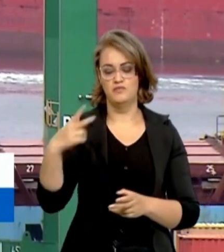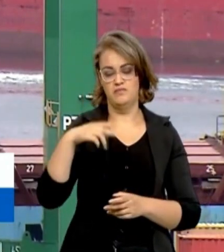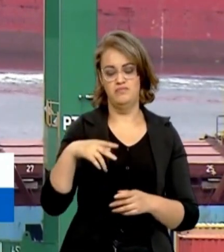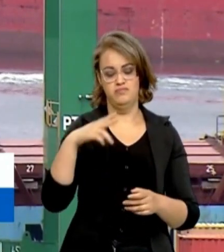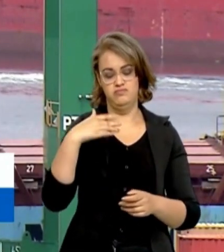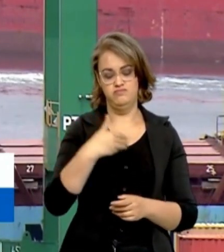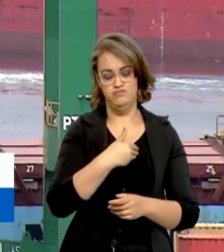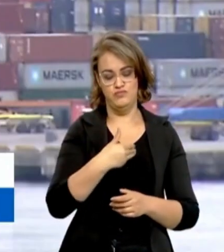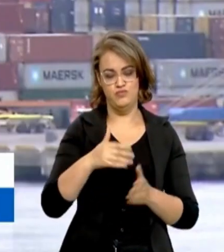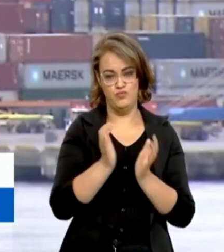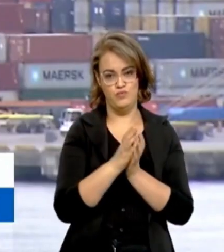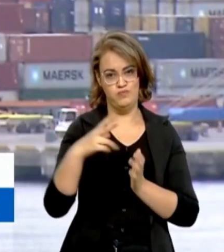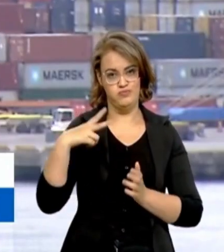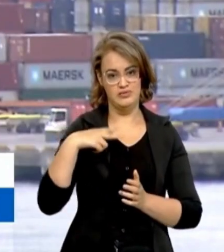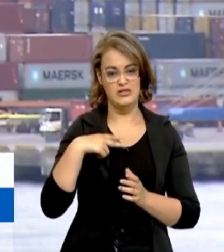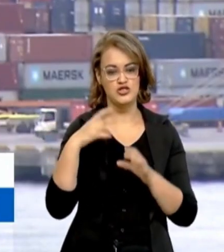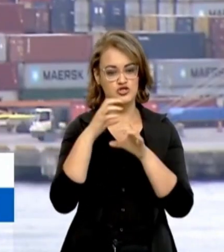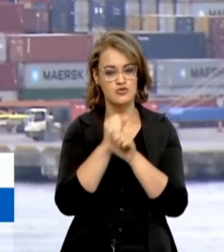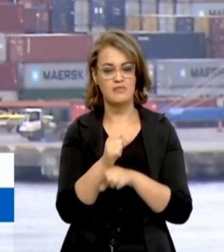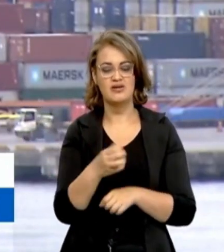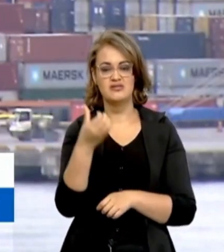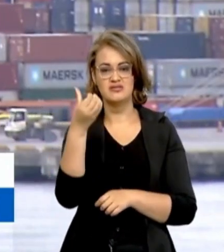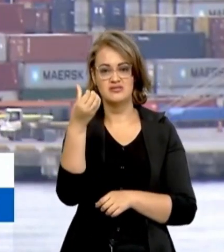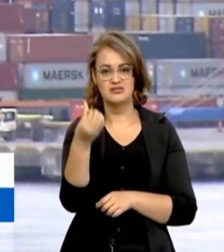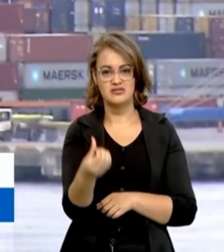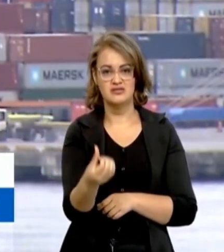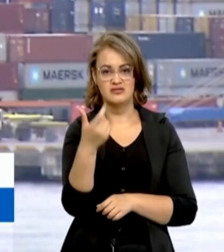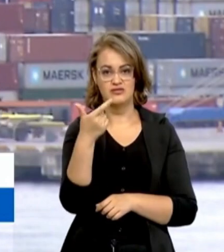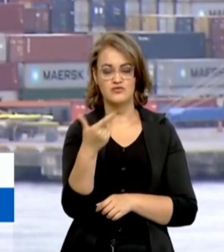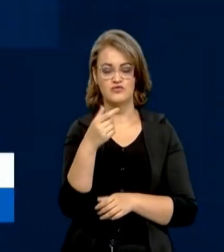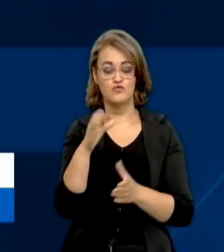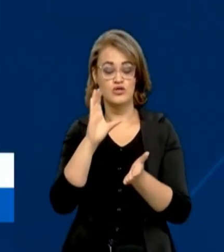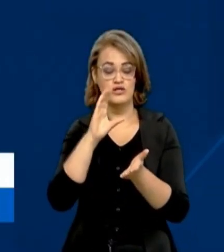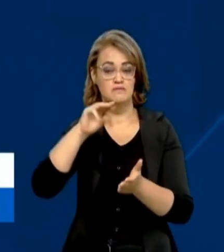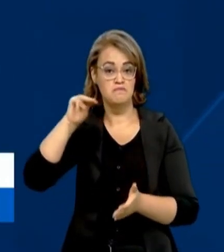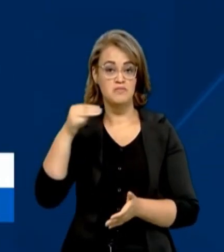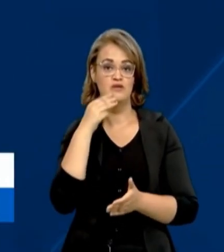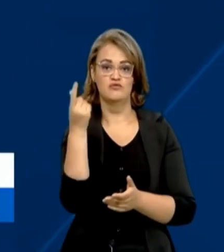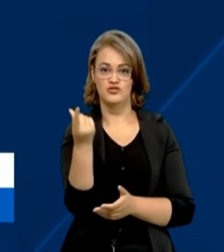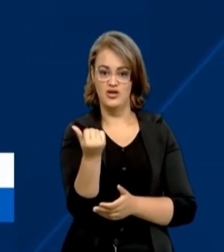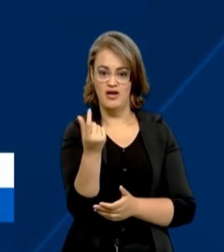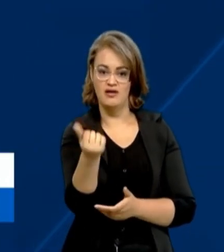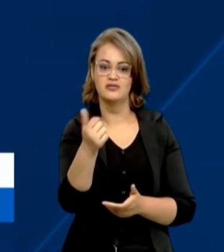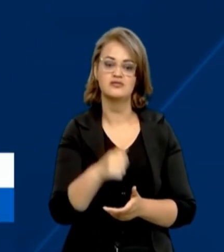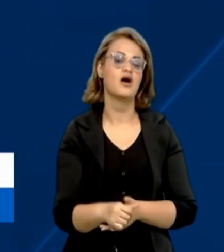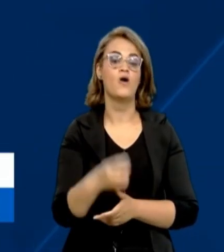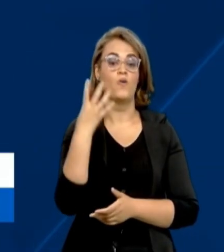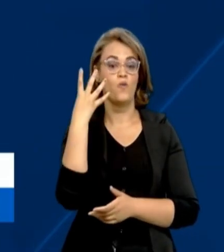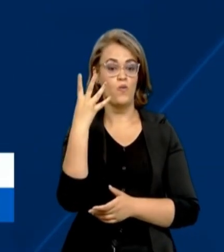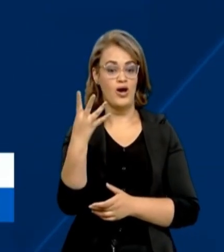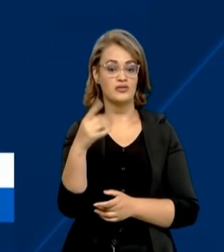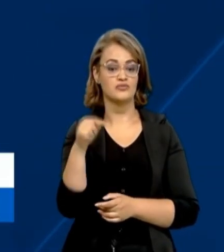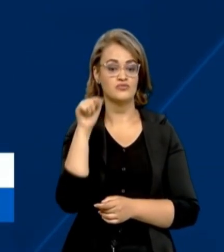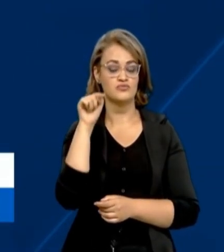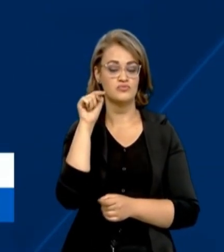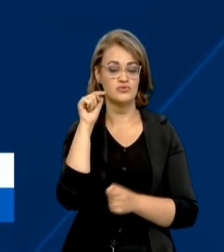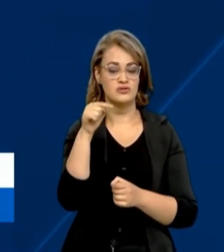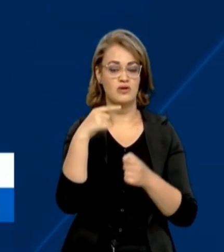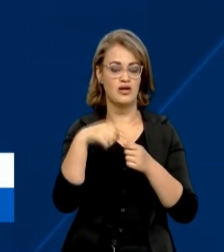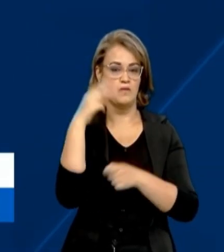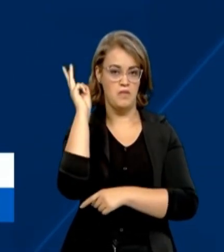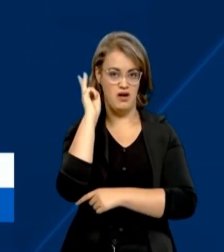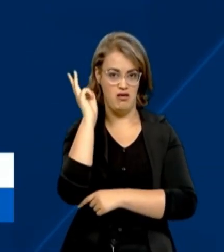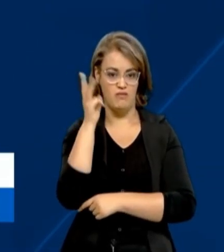No total, são 612 milhões de reais em investimentos. Das concessões, 4 são no porto de Itaqui, no